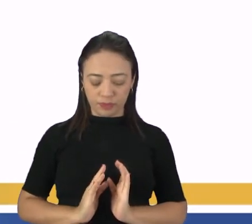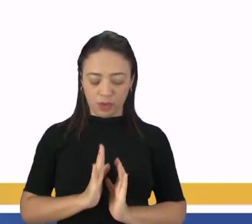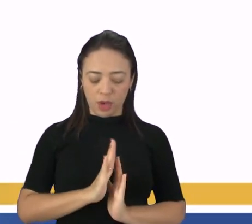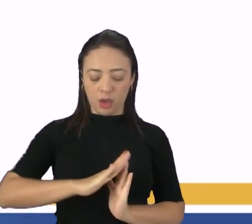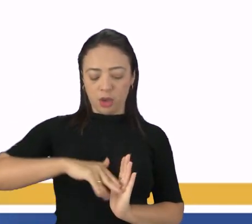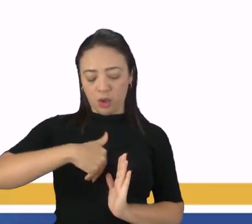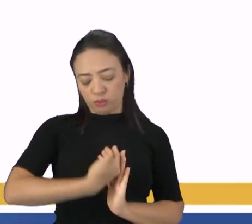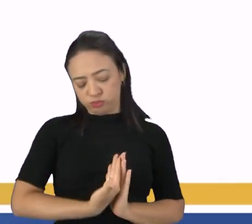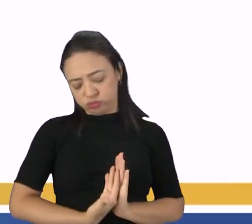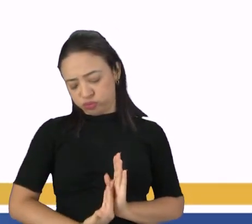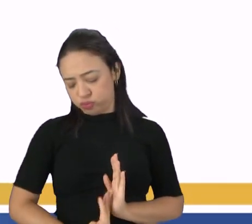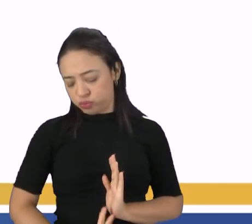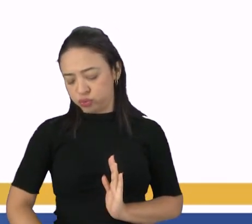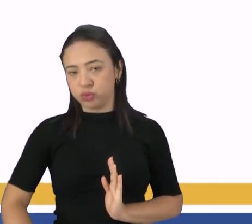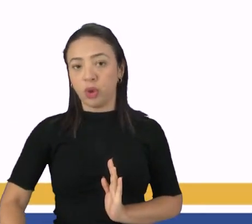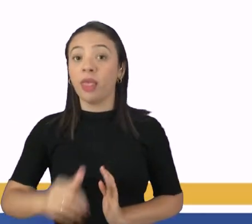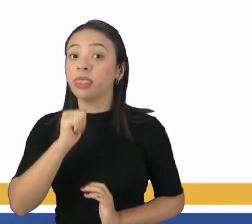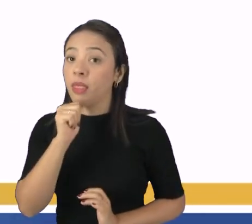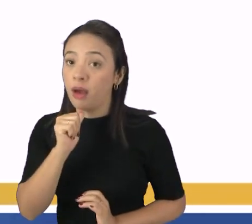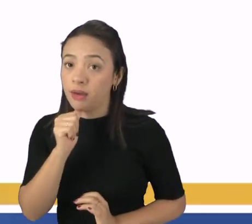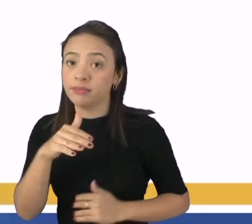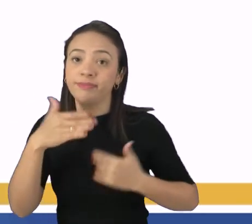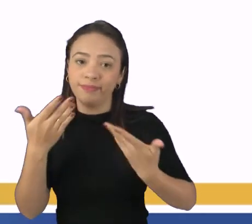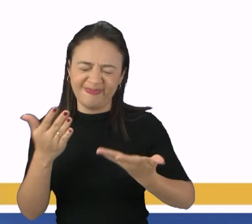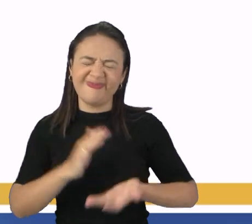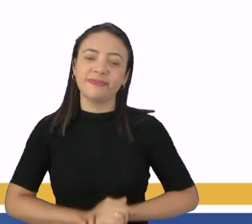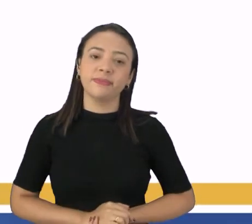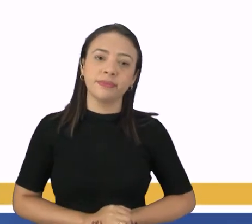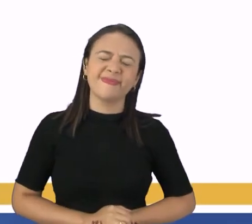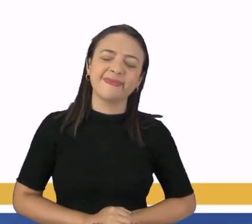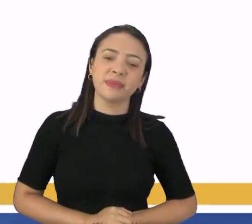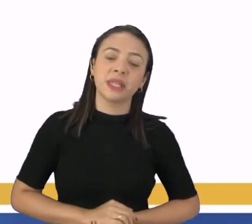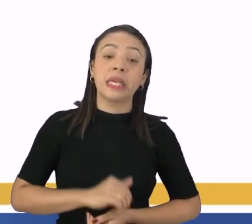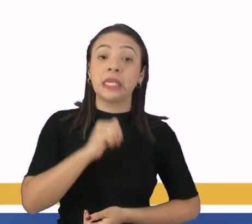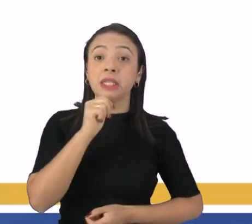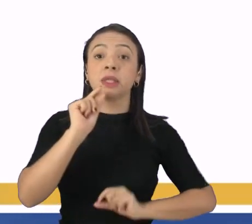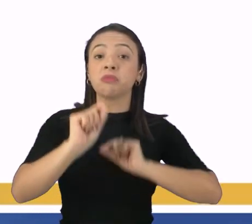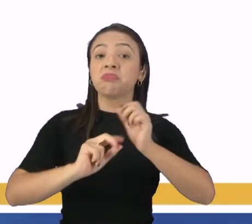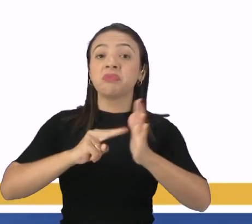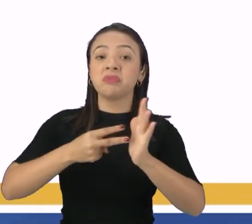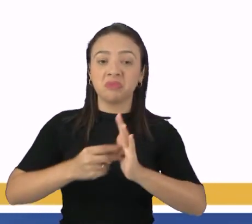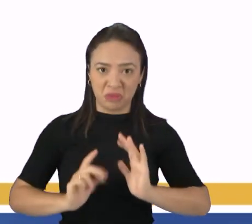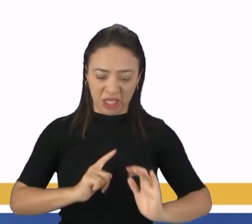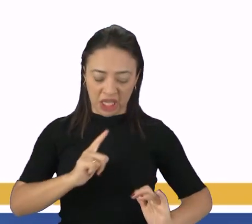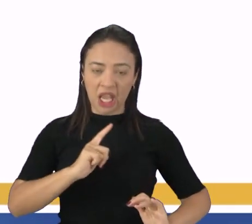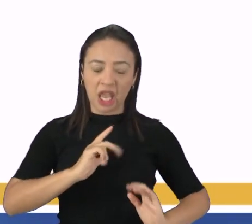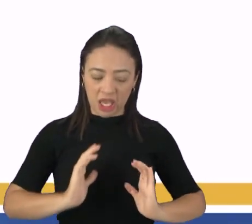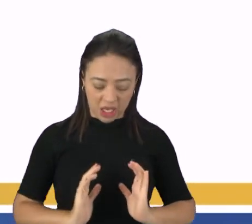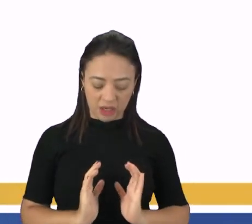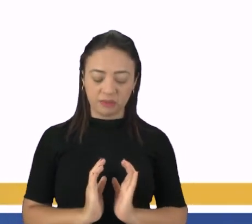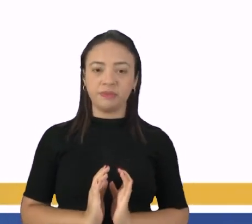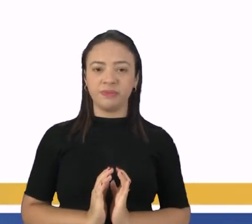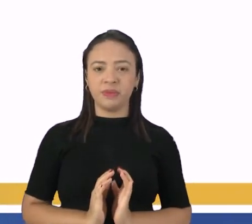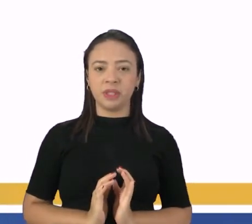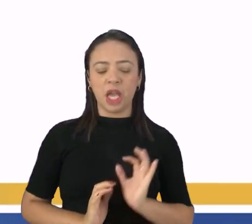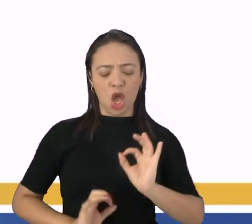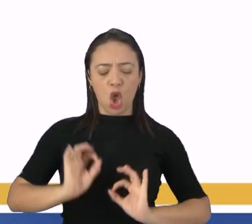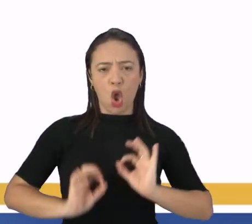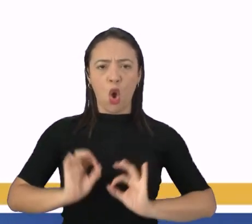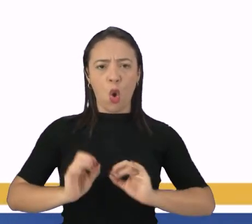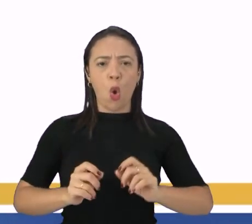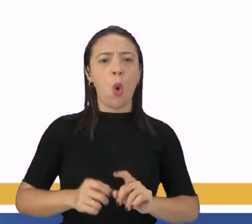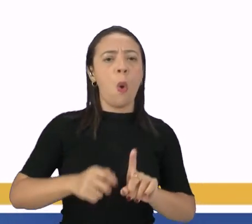eliminada, tá? Então a menstruação nada mais é do que, né, a escamação de uma camada do útero. O útero, ele se prepara o